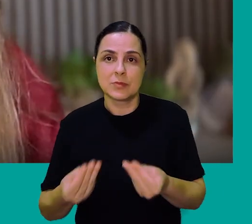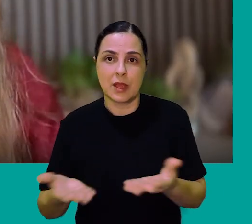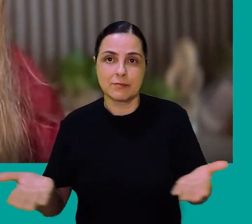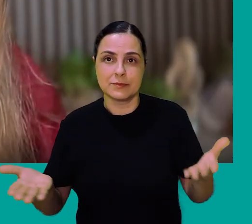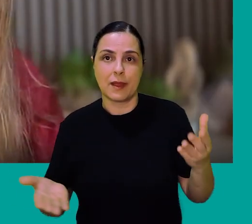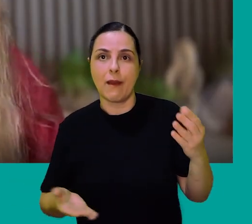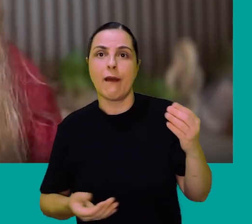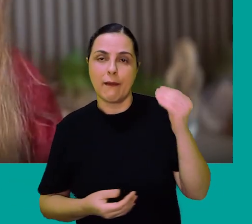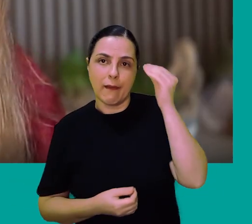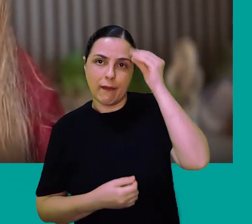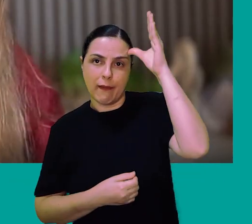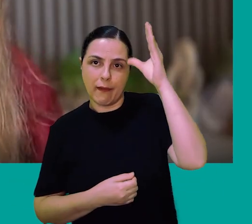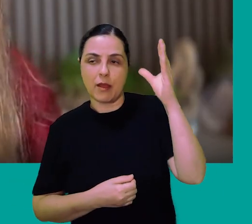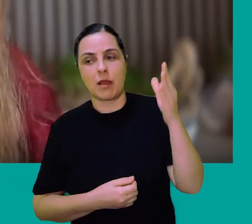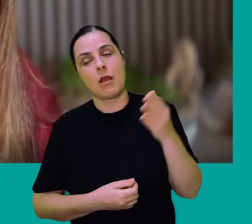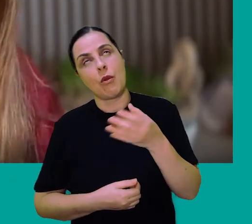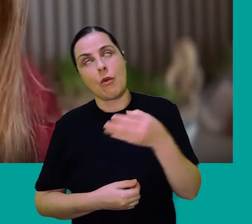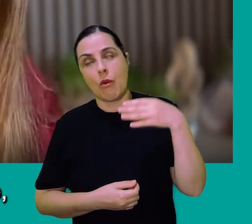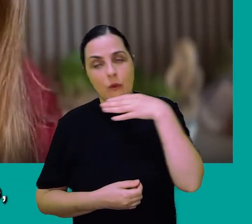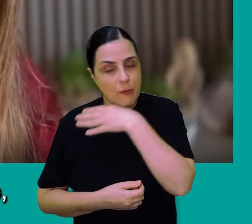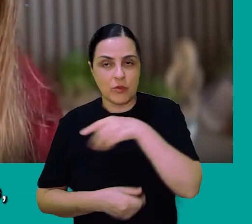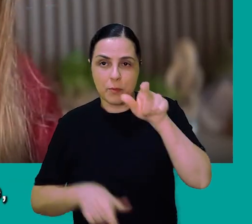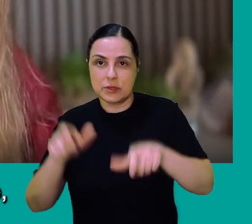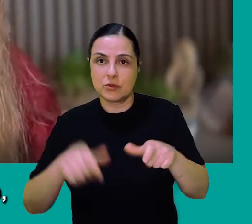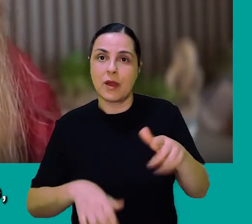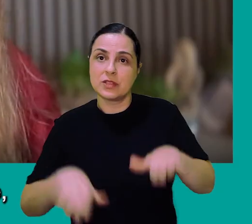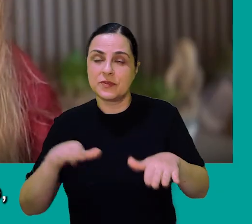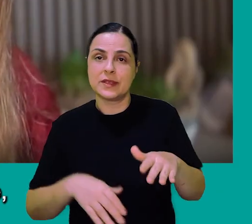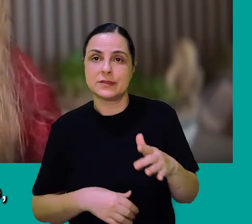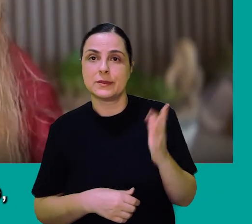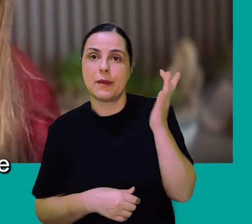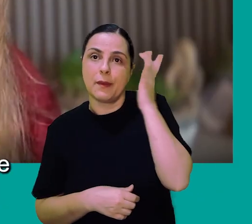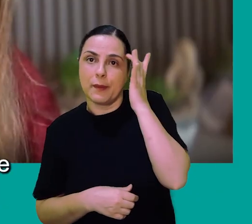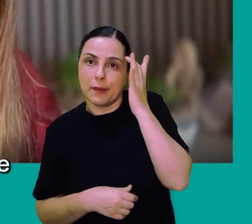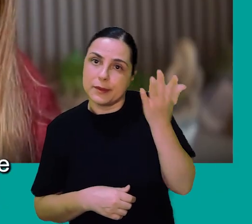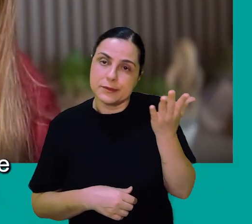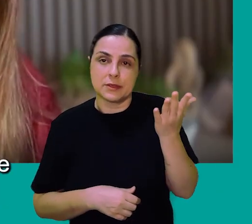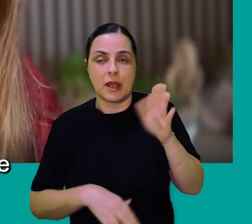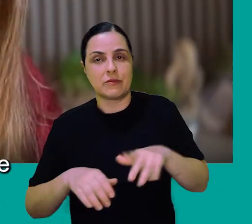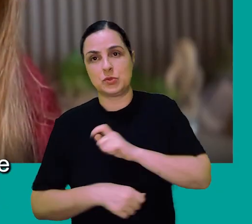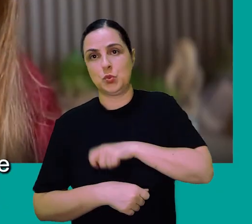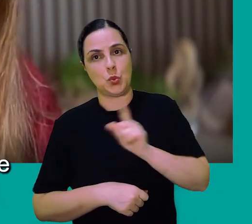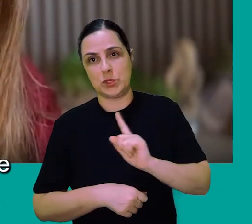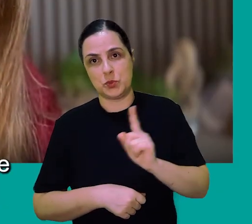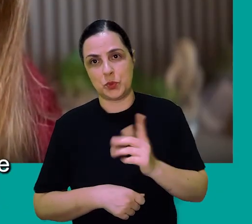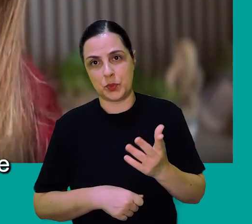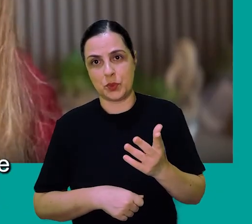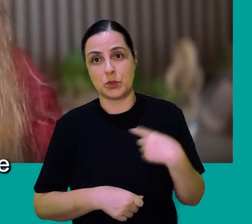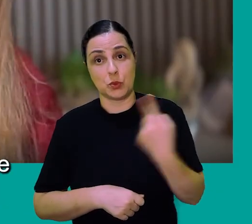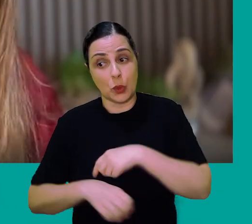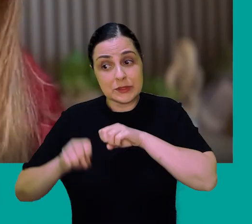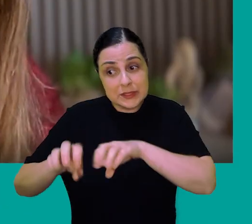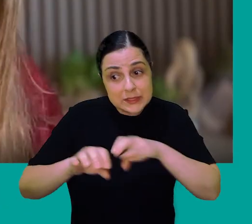contando com bom senso, né, de todo mundo, entendendo que a pessoa não está fazendo propositadamente, é muito a parte educativa, da gente entender